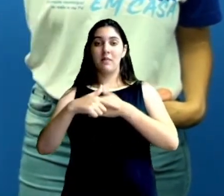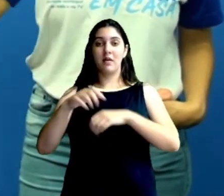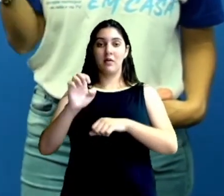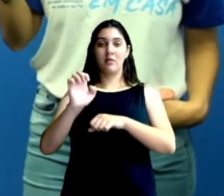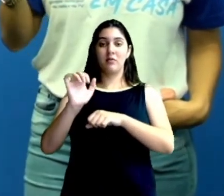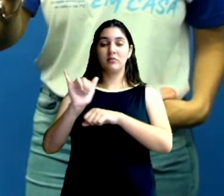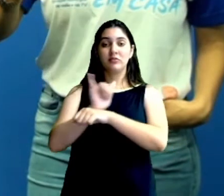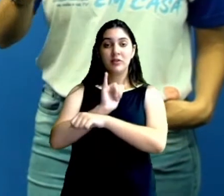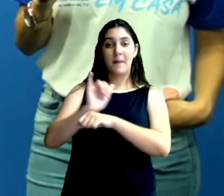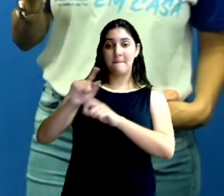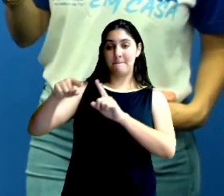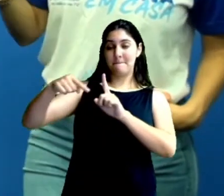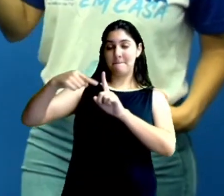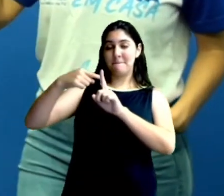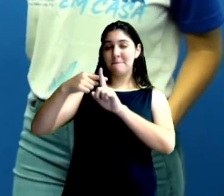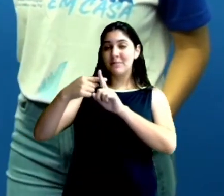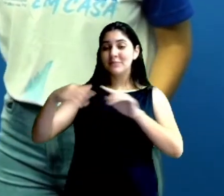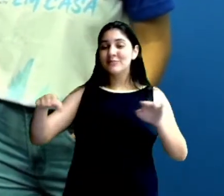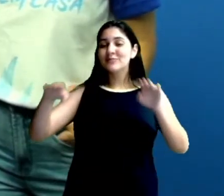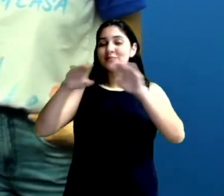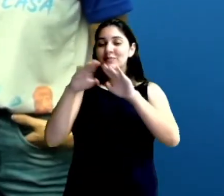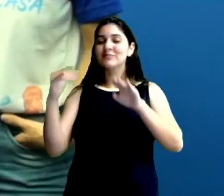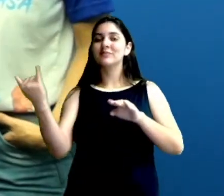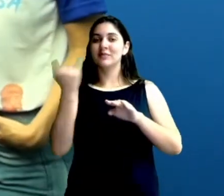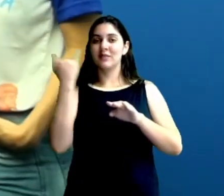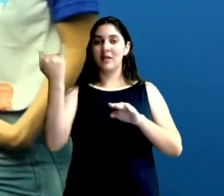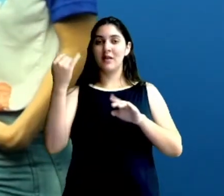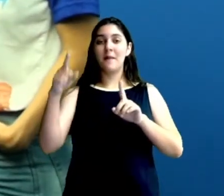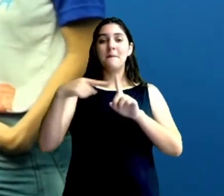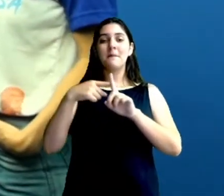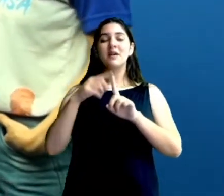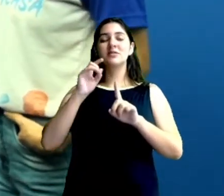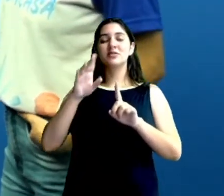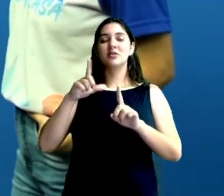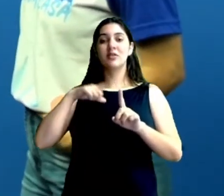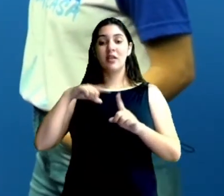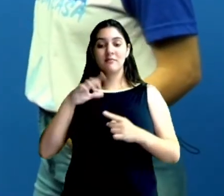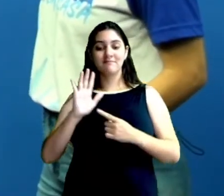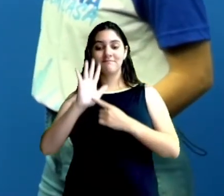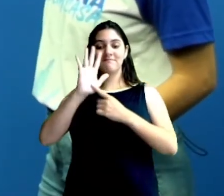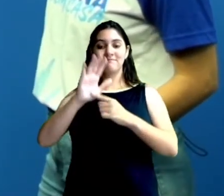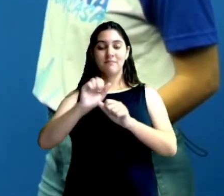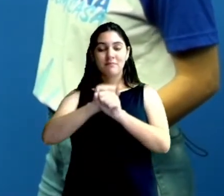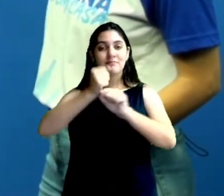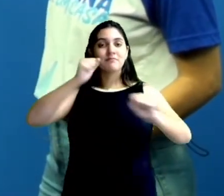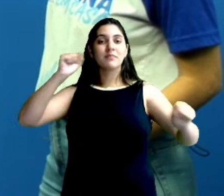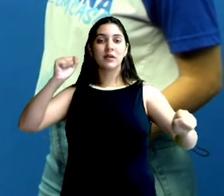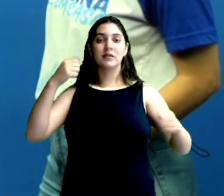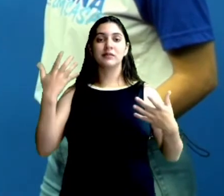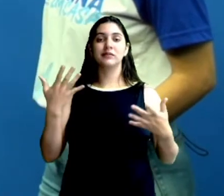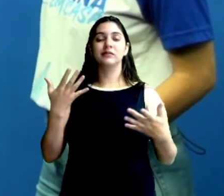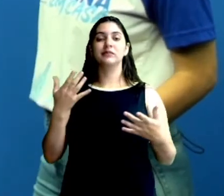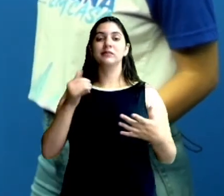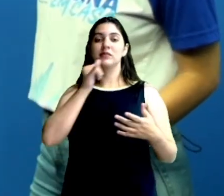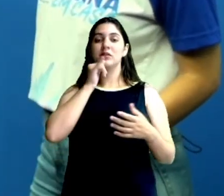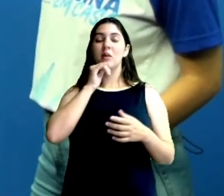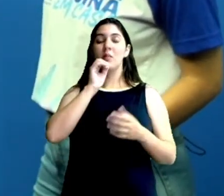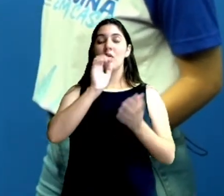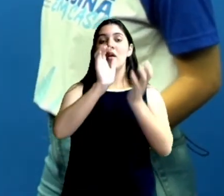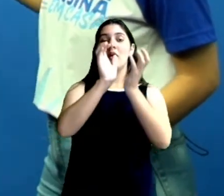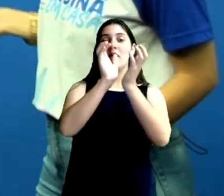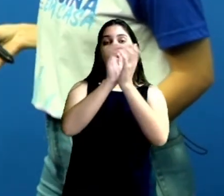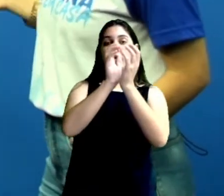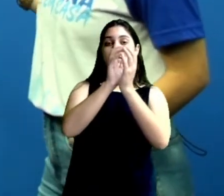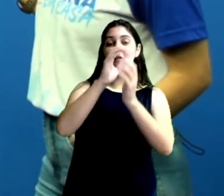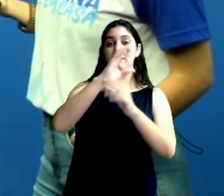mais importante. Elas são apenas ganham destaque, né? Recife por ser a capital